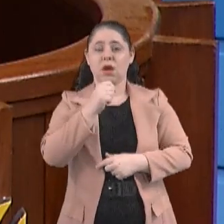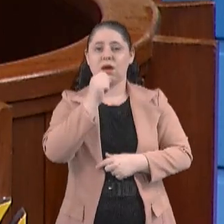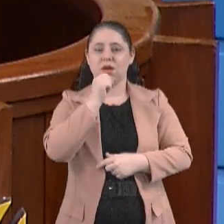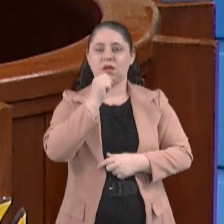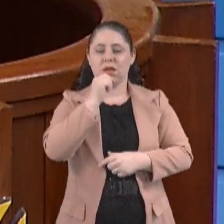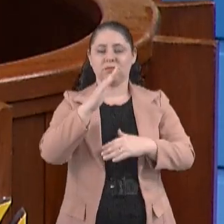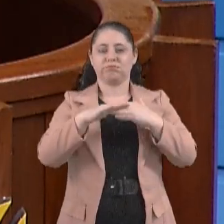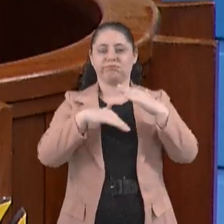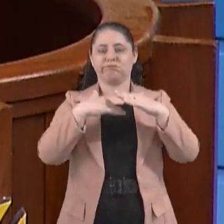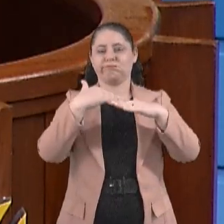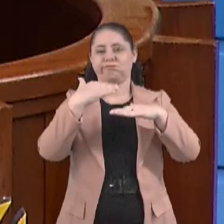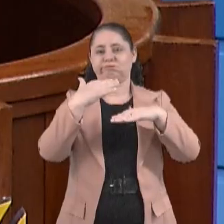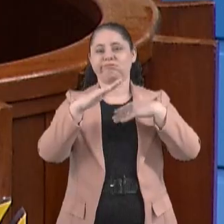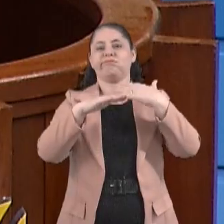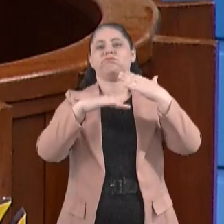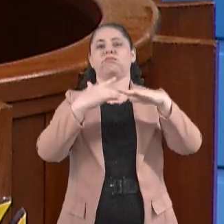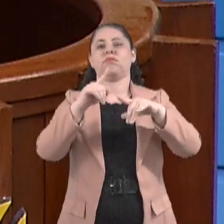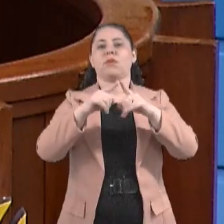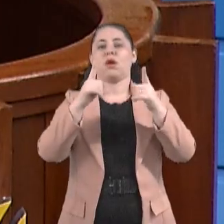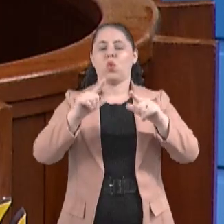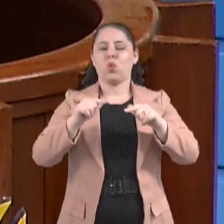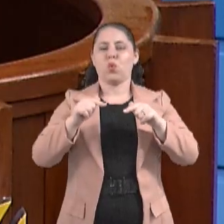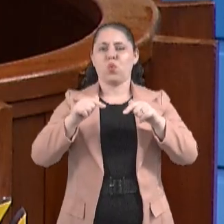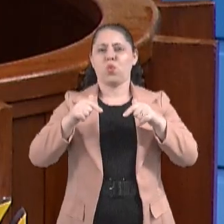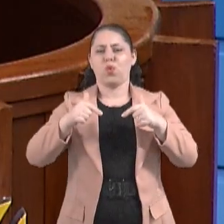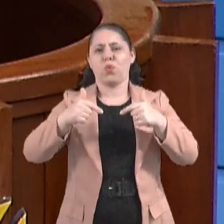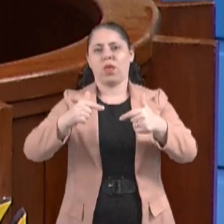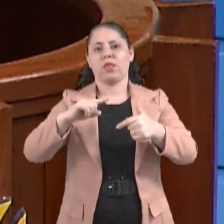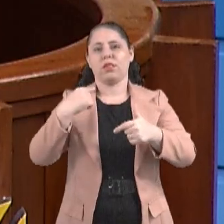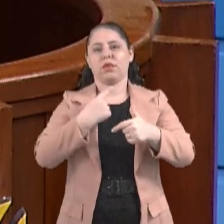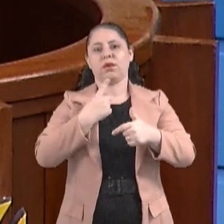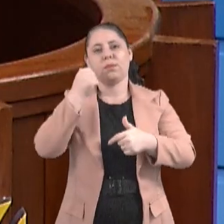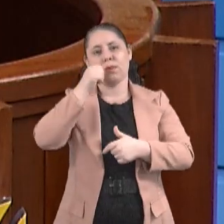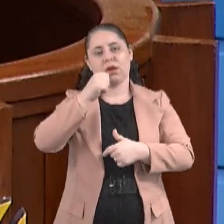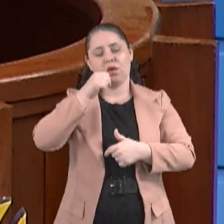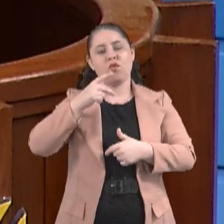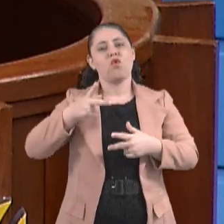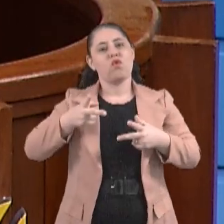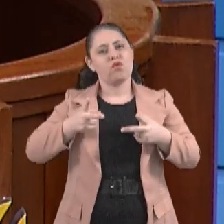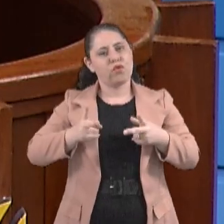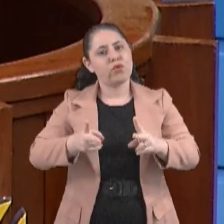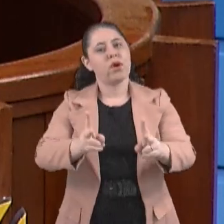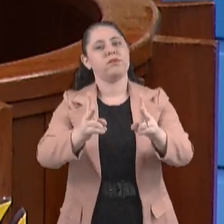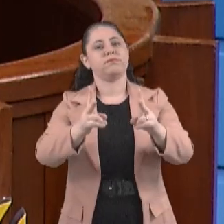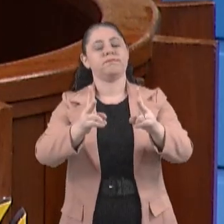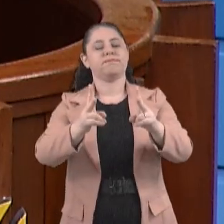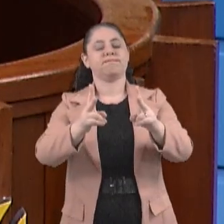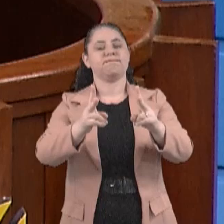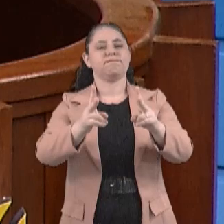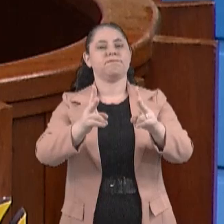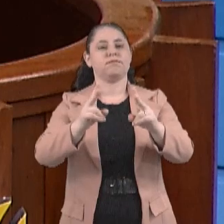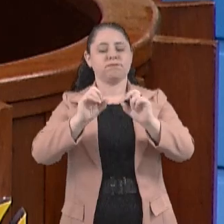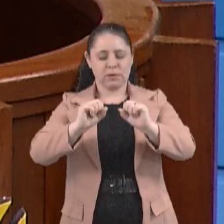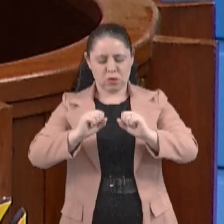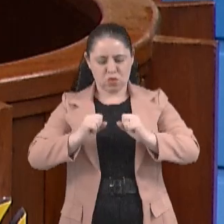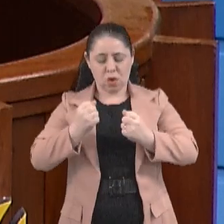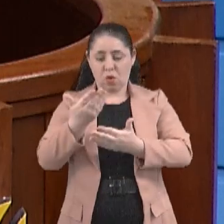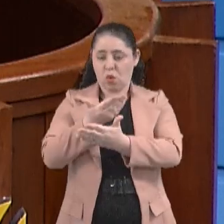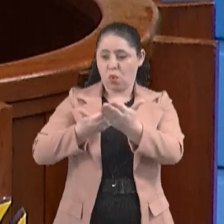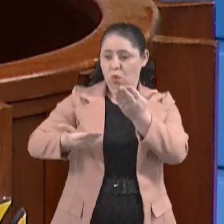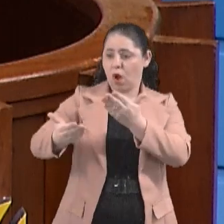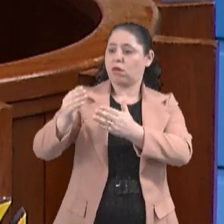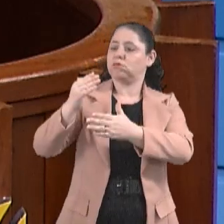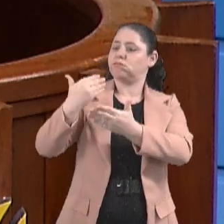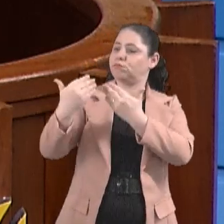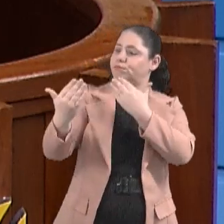que avançar, nós ainda temos muito que lutar. Nós, mulheres, continuaremos em luta, conversando com